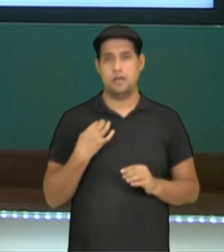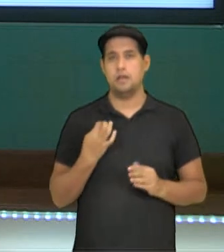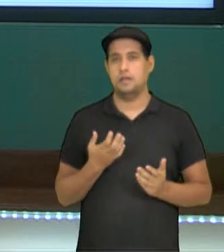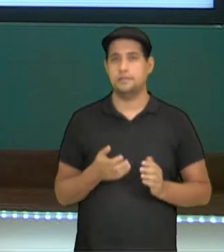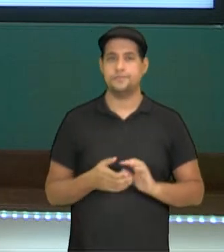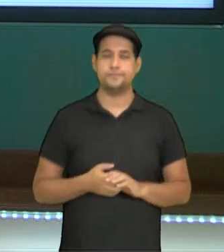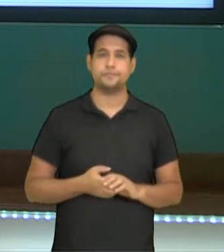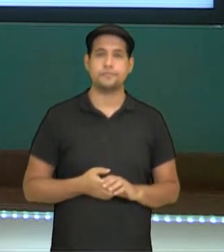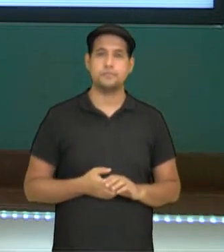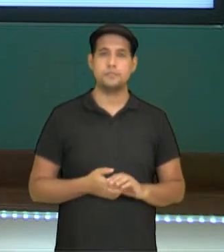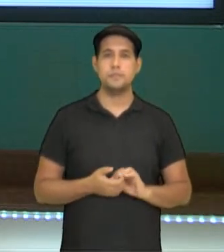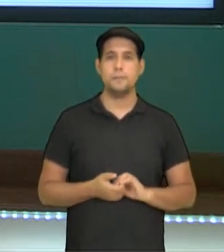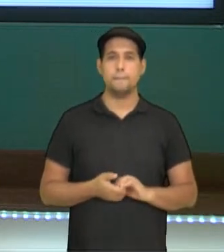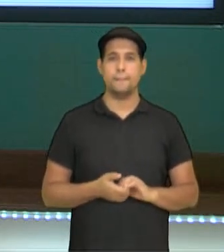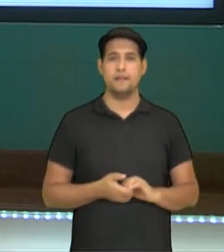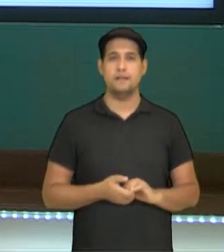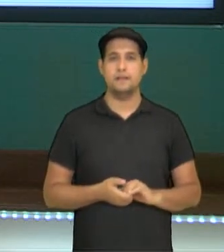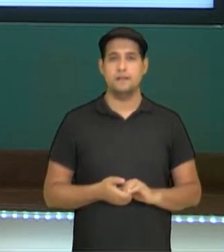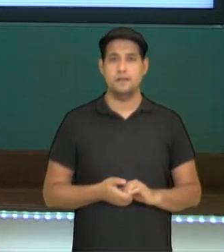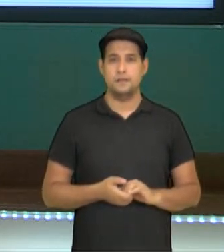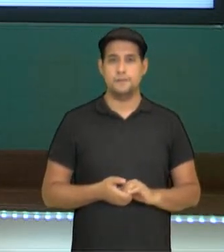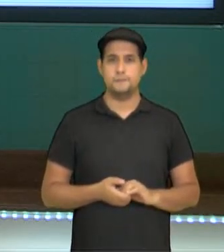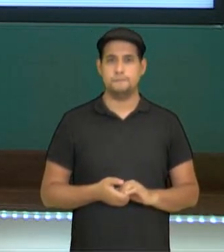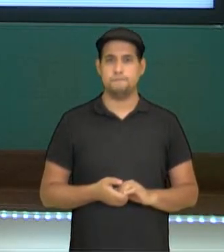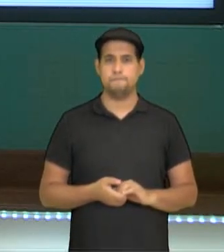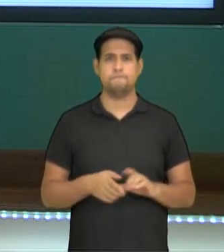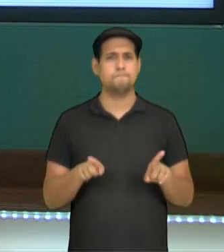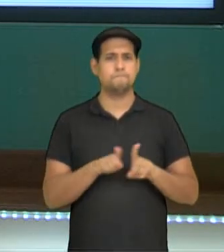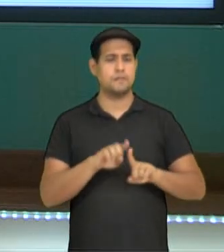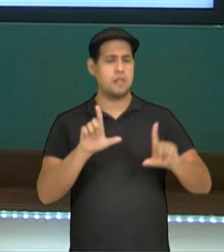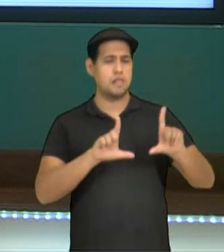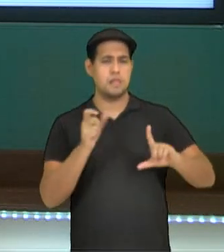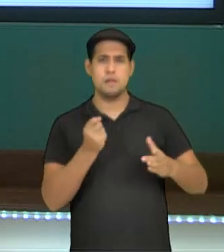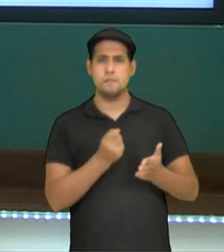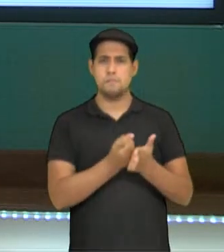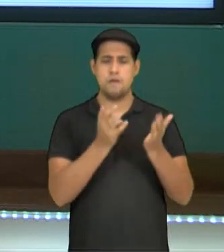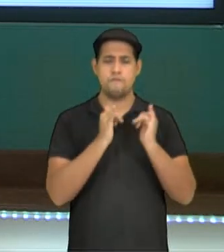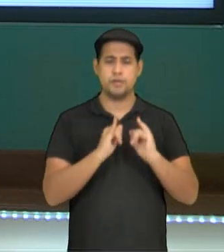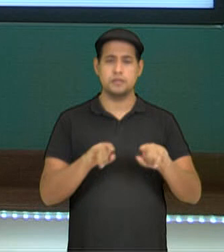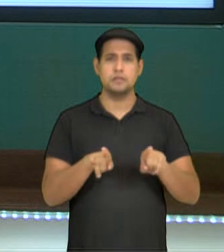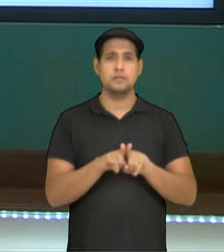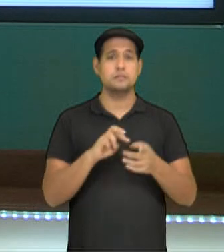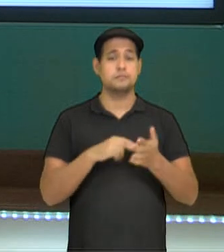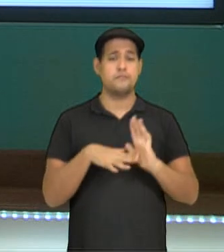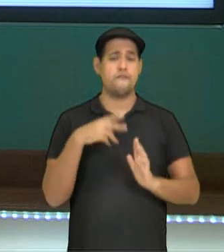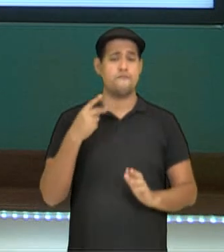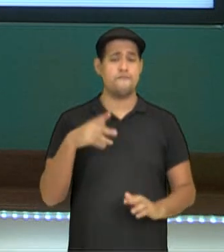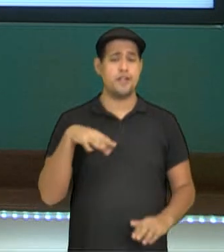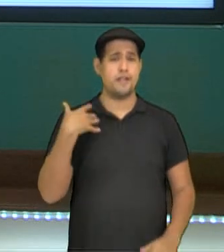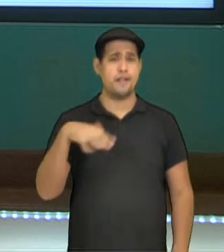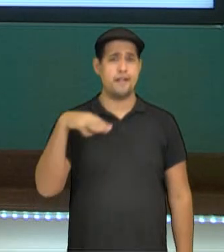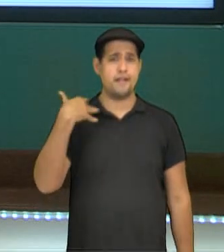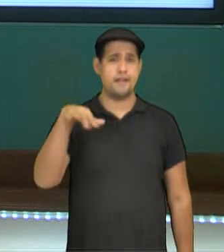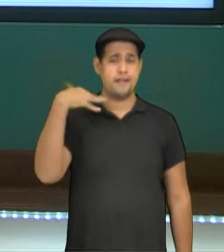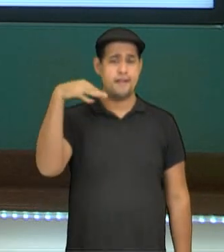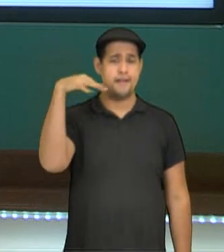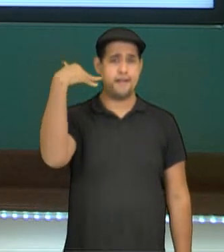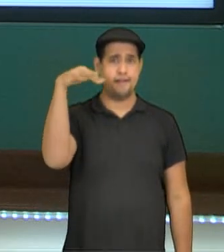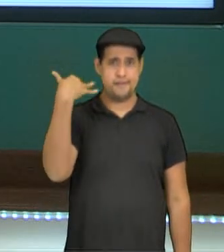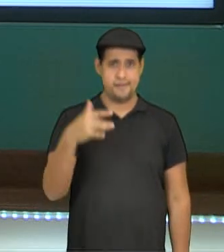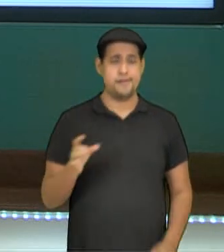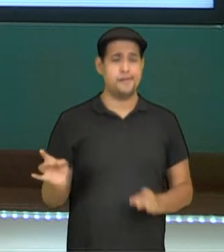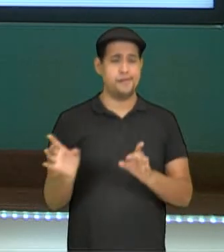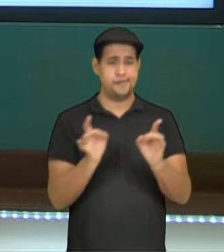pessoa, desse esportista. Emissoras pagam pela transmissão, então é muito alto o valor dessa venda